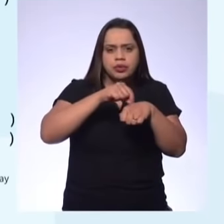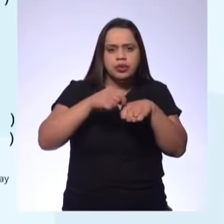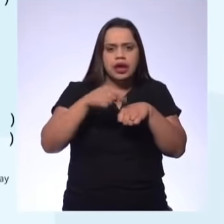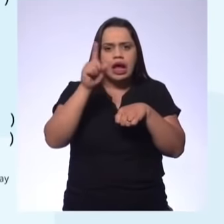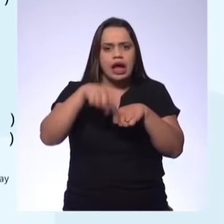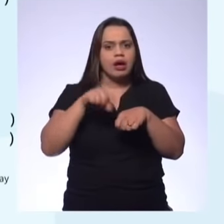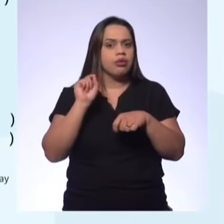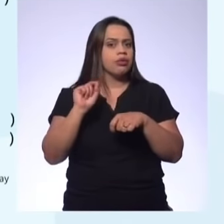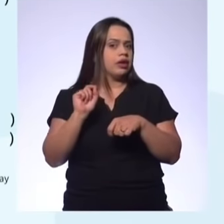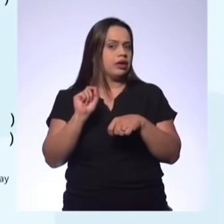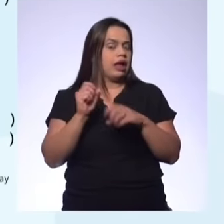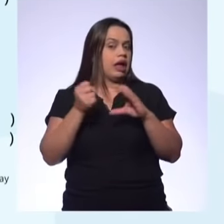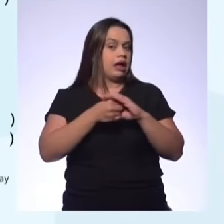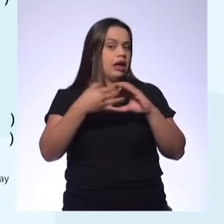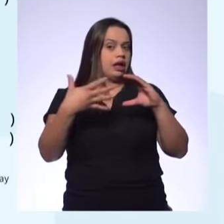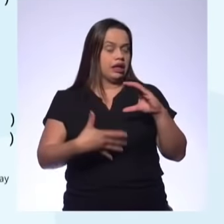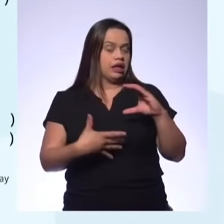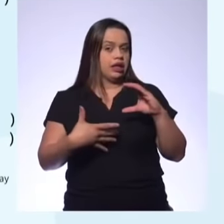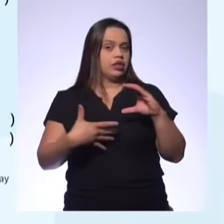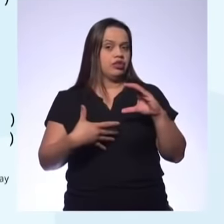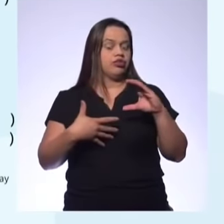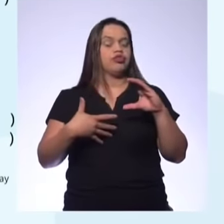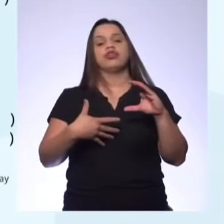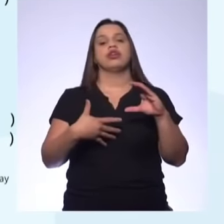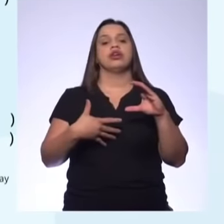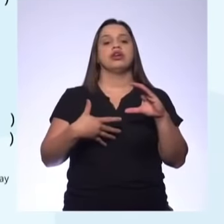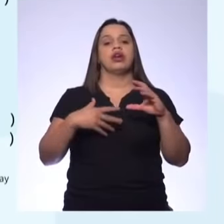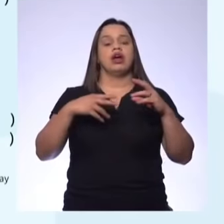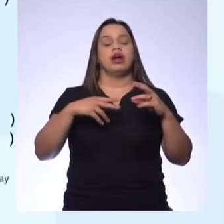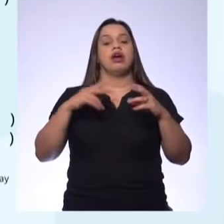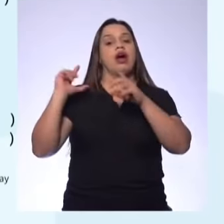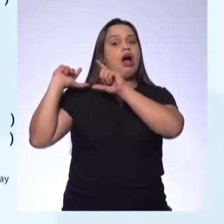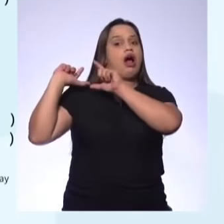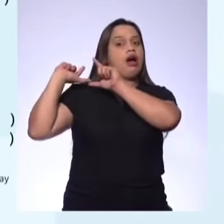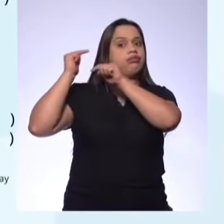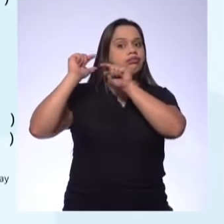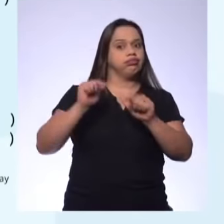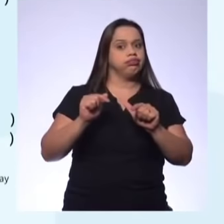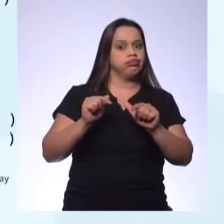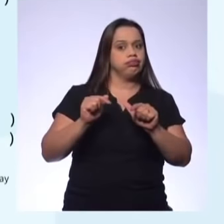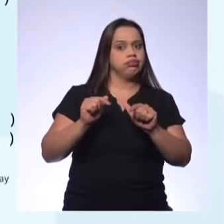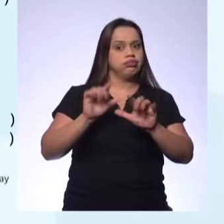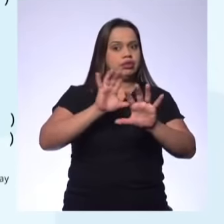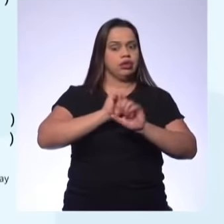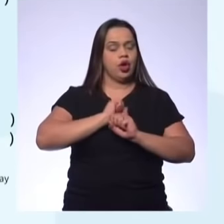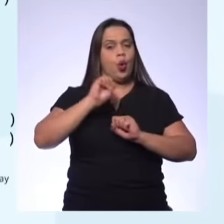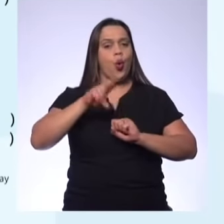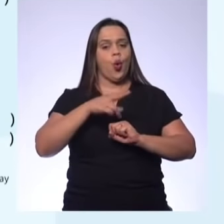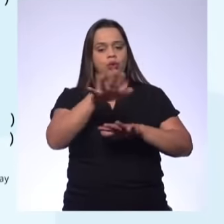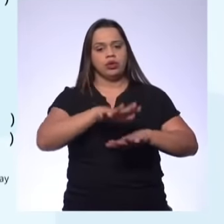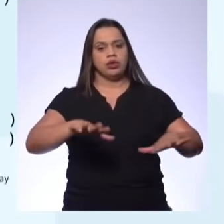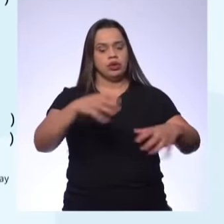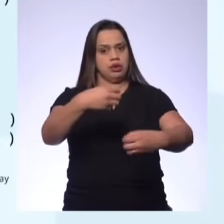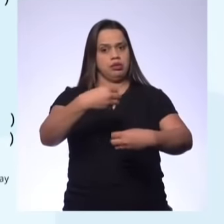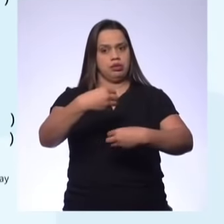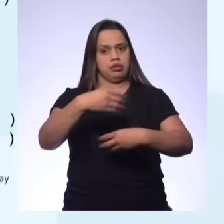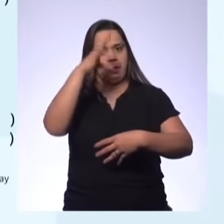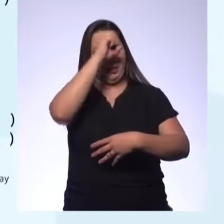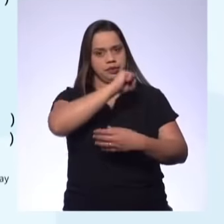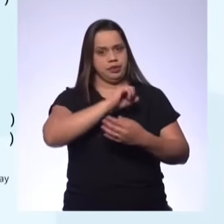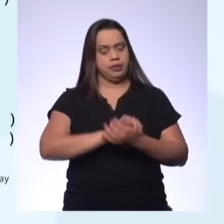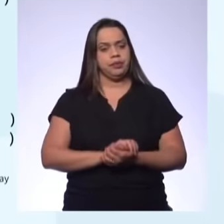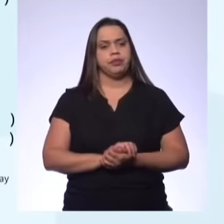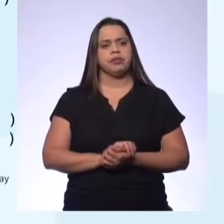rovers são características herdadas ou características apreendidas Então agora você vai marcar um xizinho